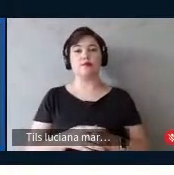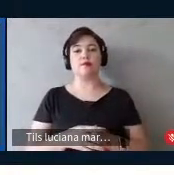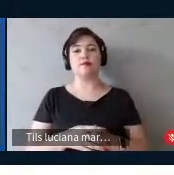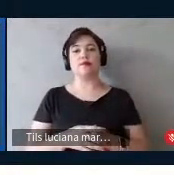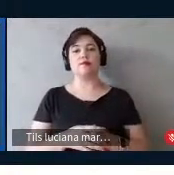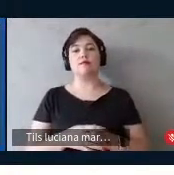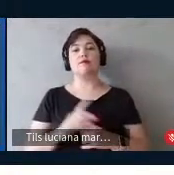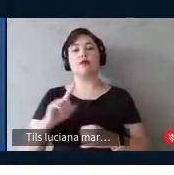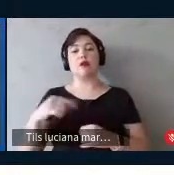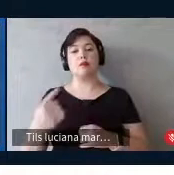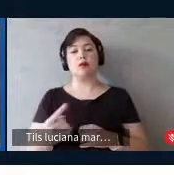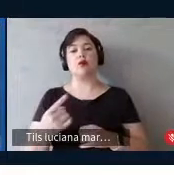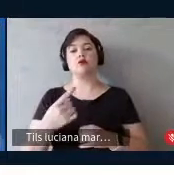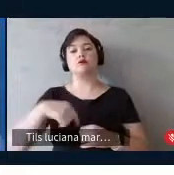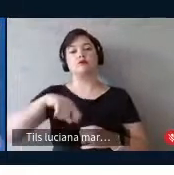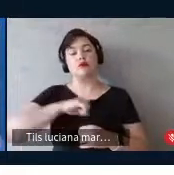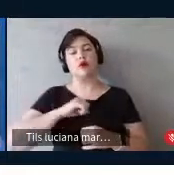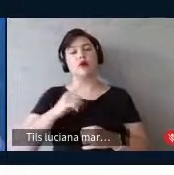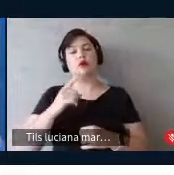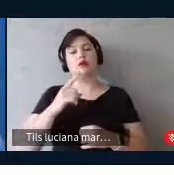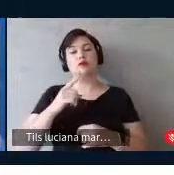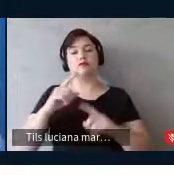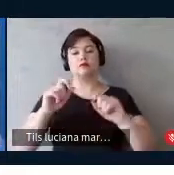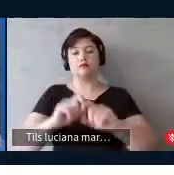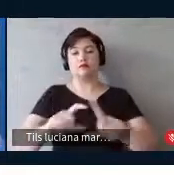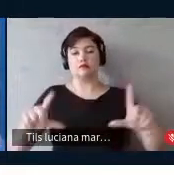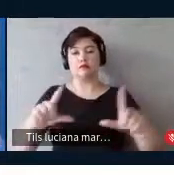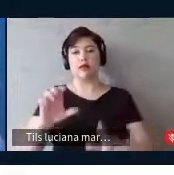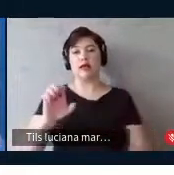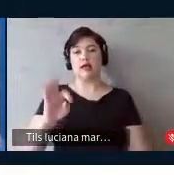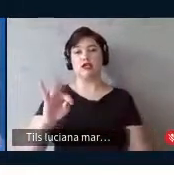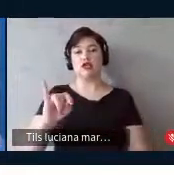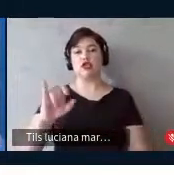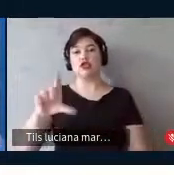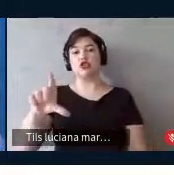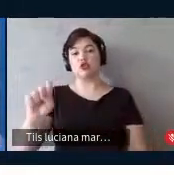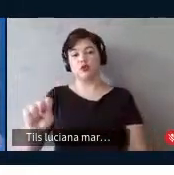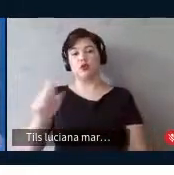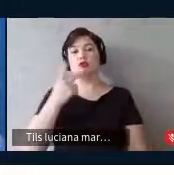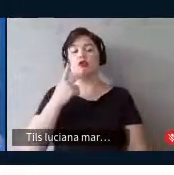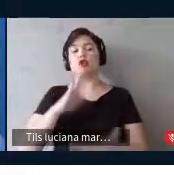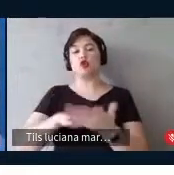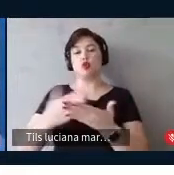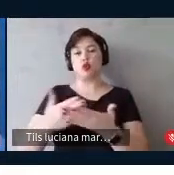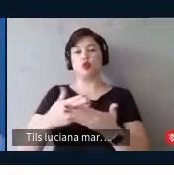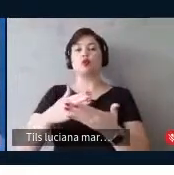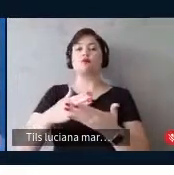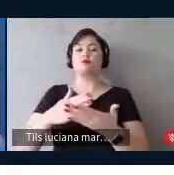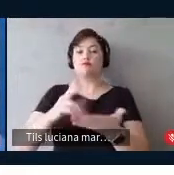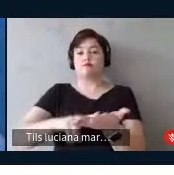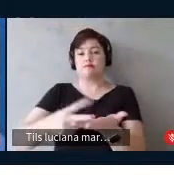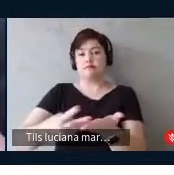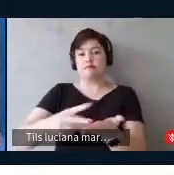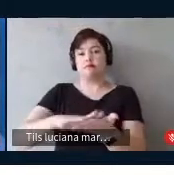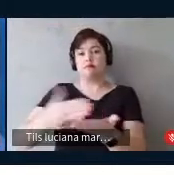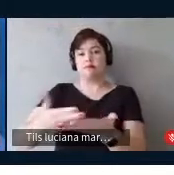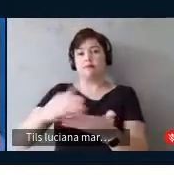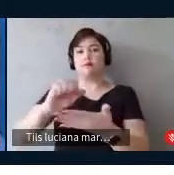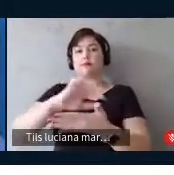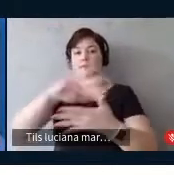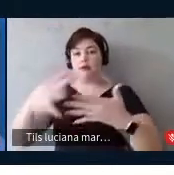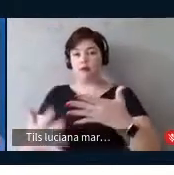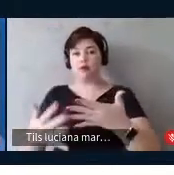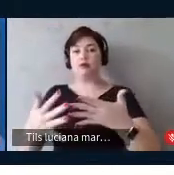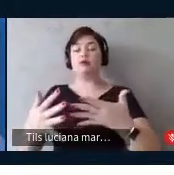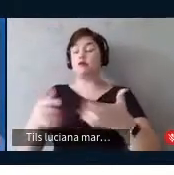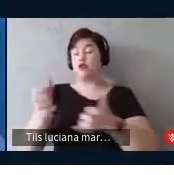a gente traz a questão dos etios, que são os estudos da tradução e interpretação em língua de sinais, colocando